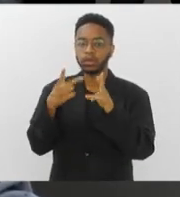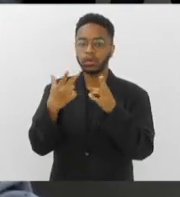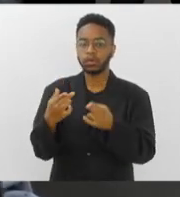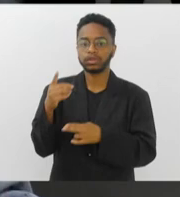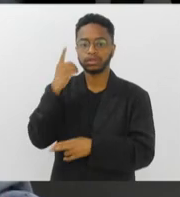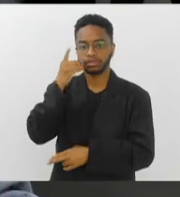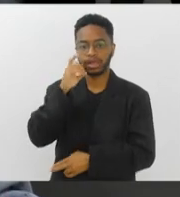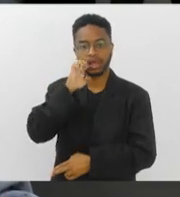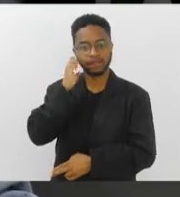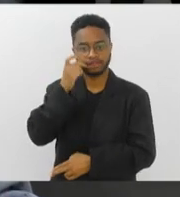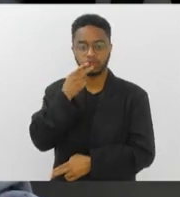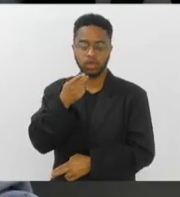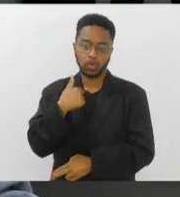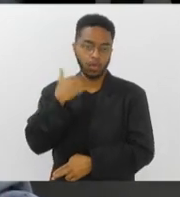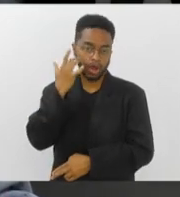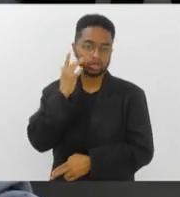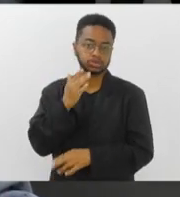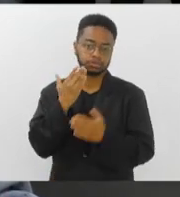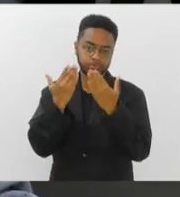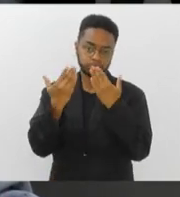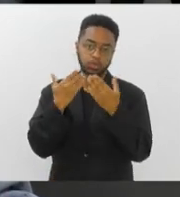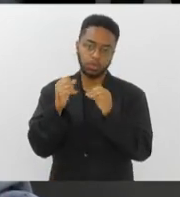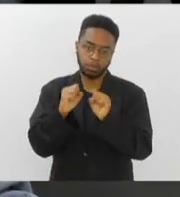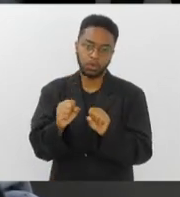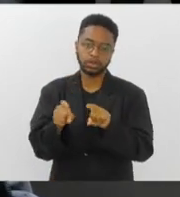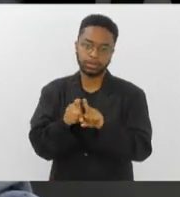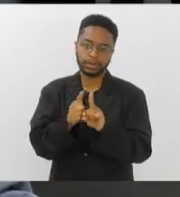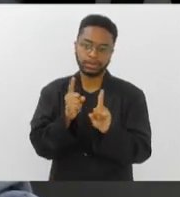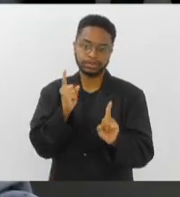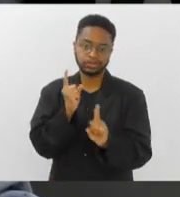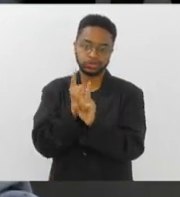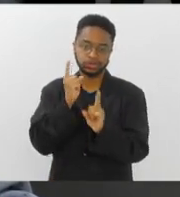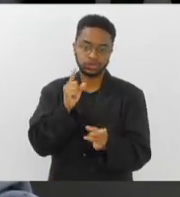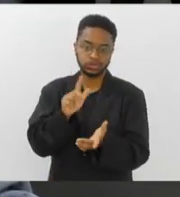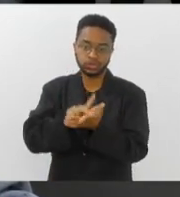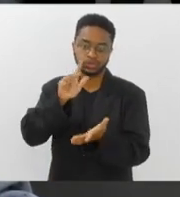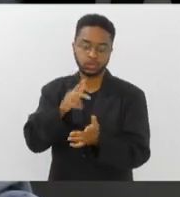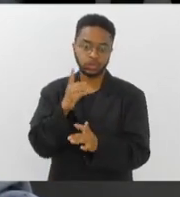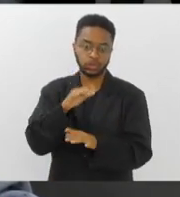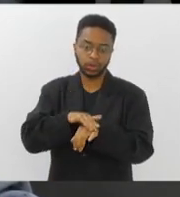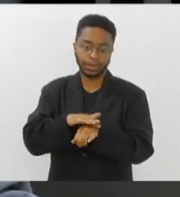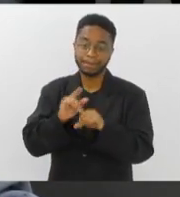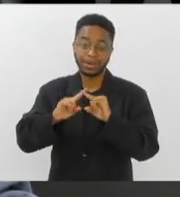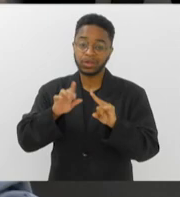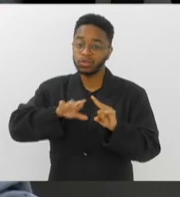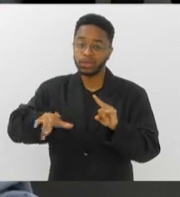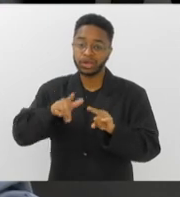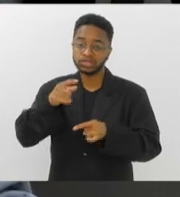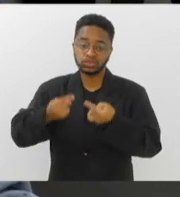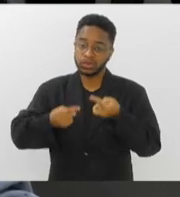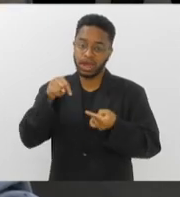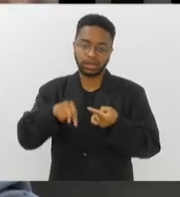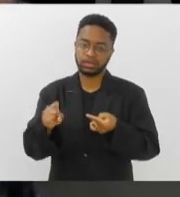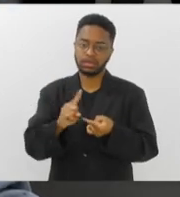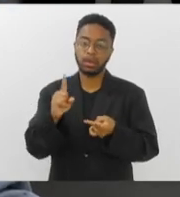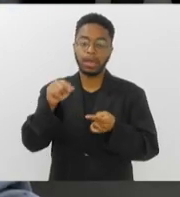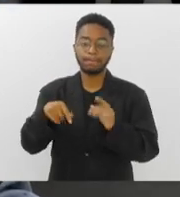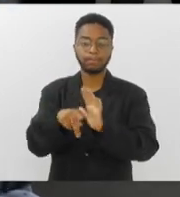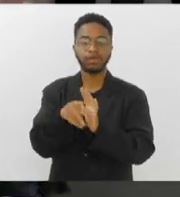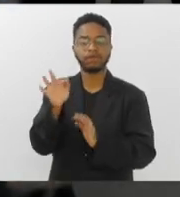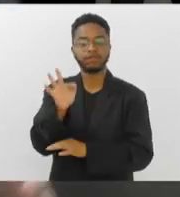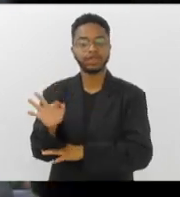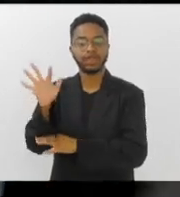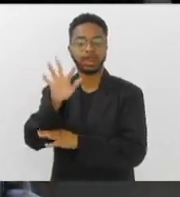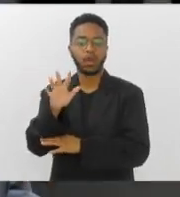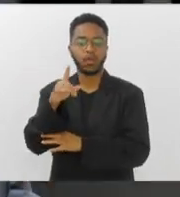acho que os psicólogos podem também fazer diagnóstico, mas acho que esse é um debate que a gente não tem que entrar aqui, porque é um debate federal de regulação de